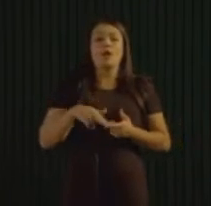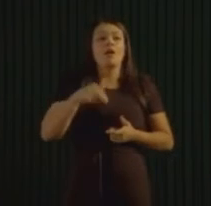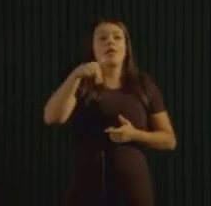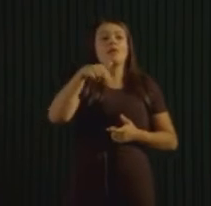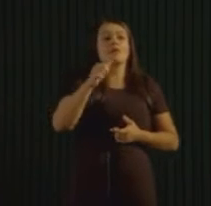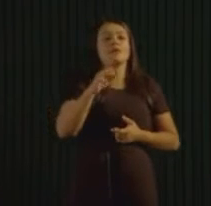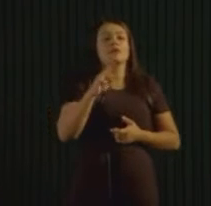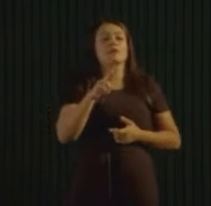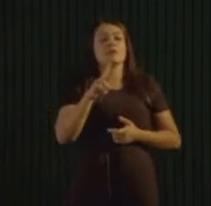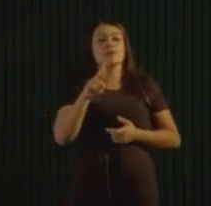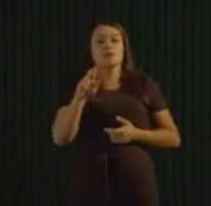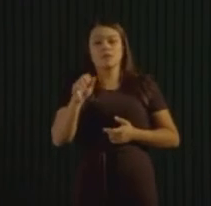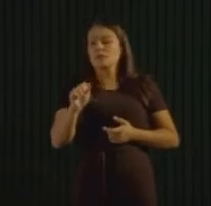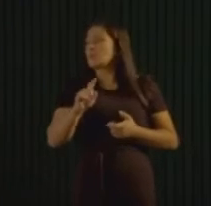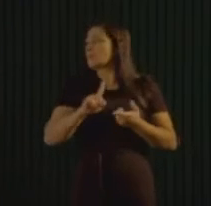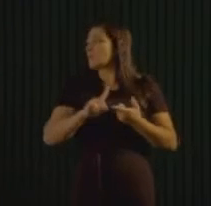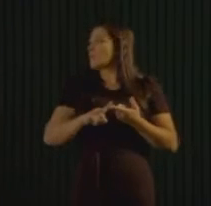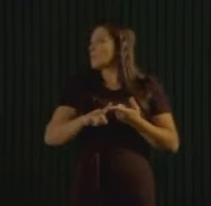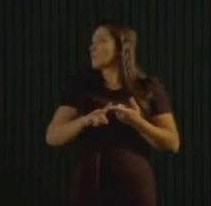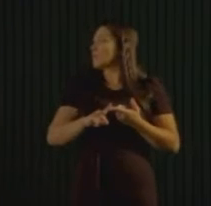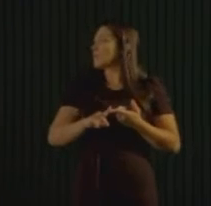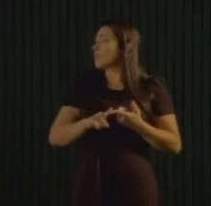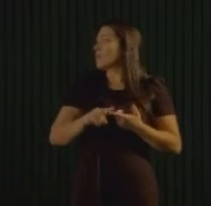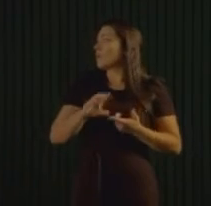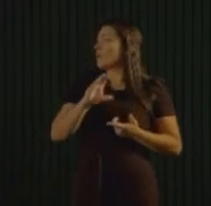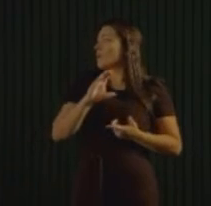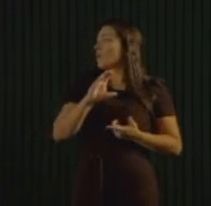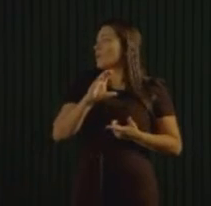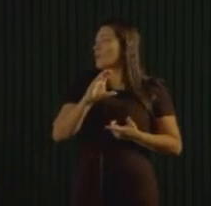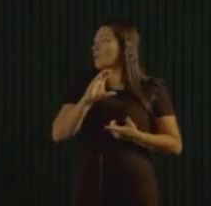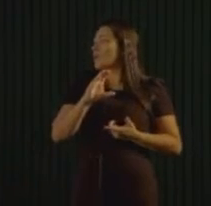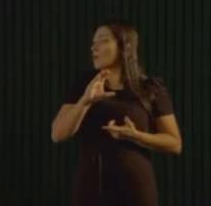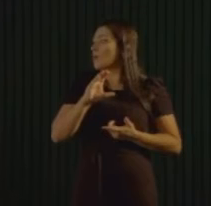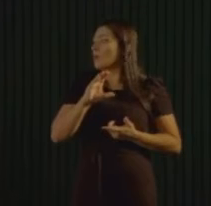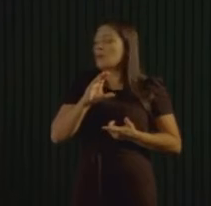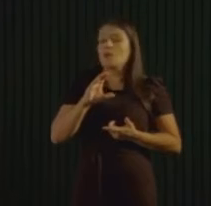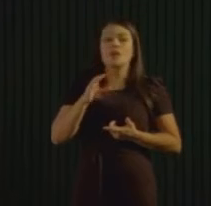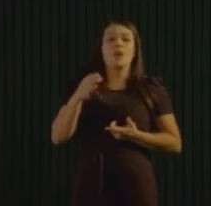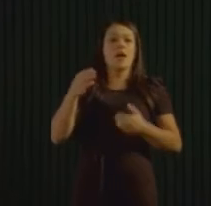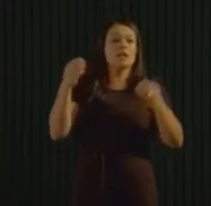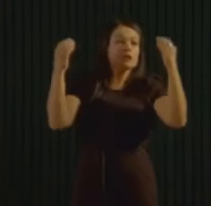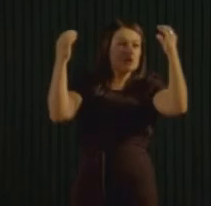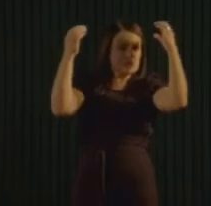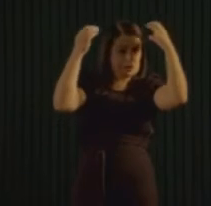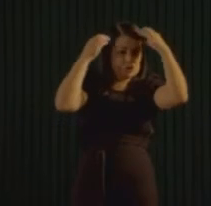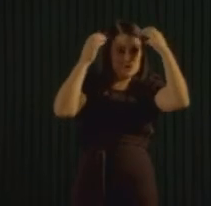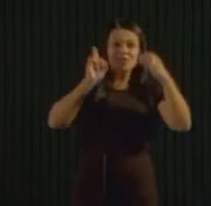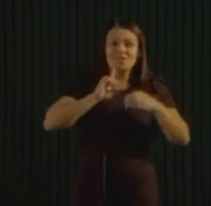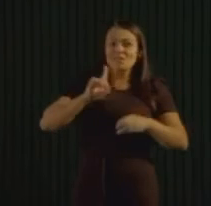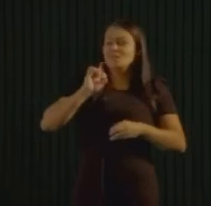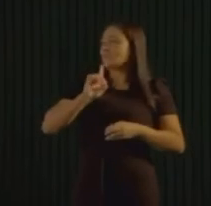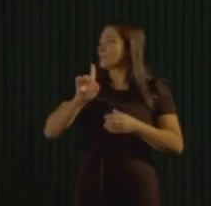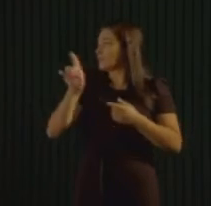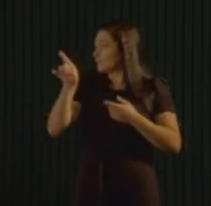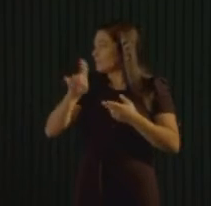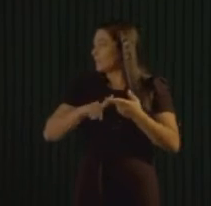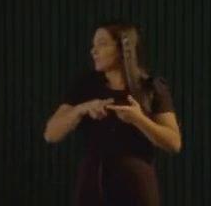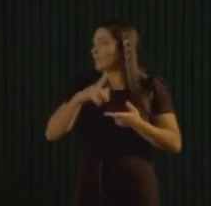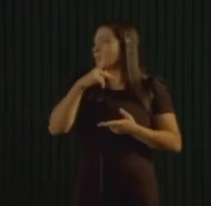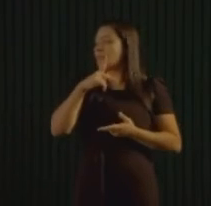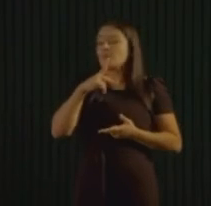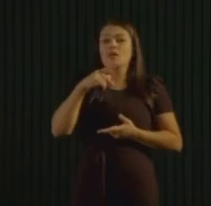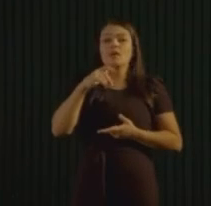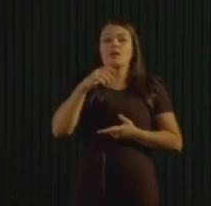co-criou com a Natura, Caiaque Oceano, ano passado. A gente está com uma campanha com a Ocean Drop. Com a Disney a gente fez um trabalho